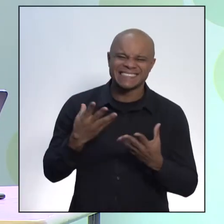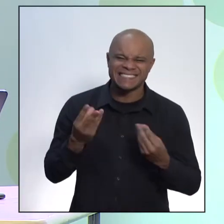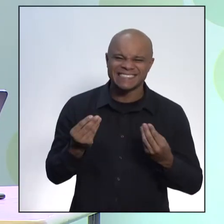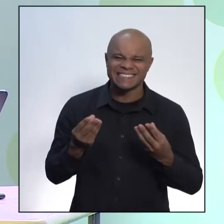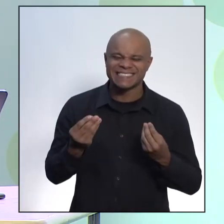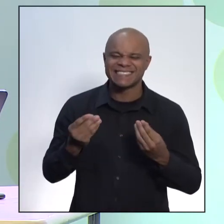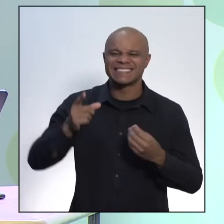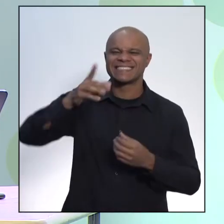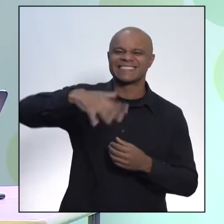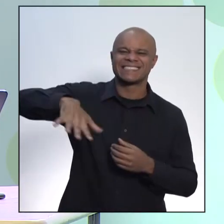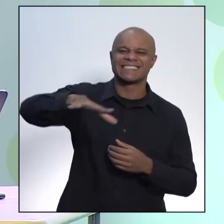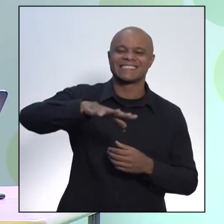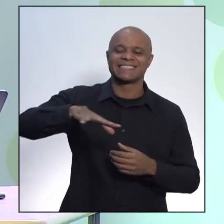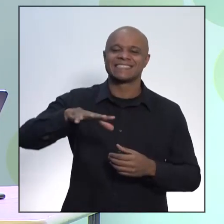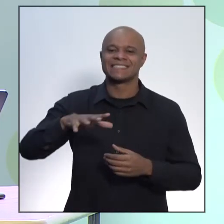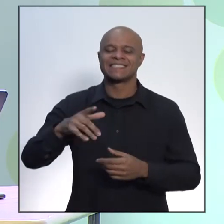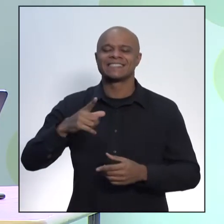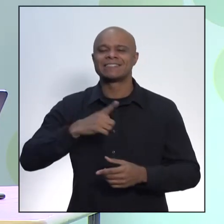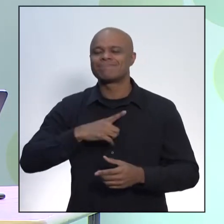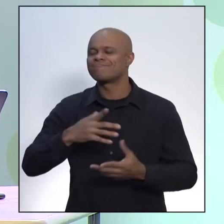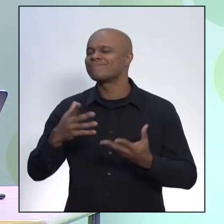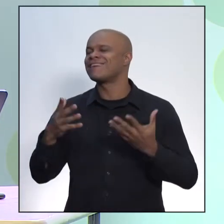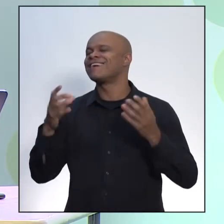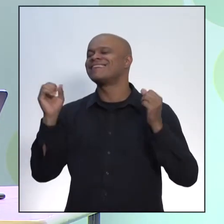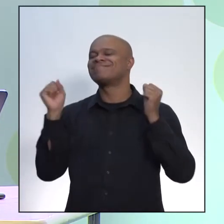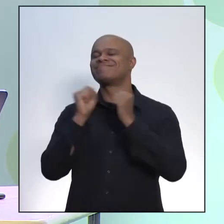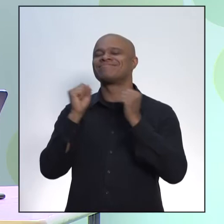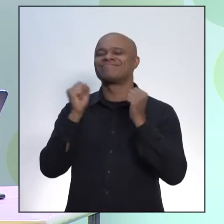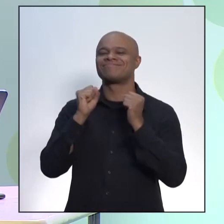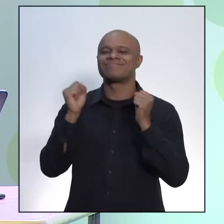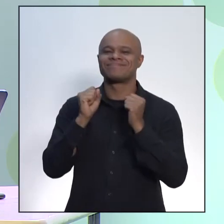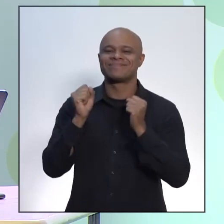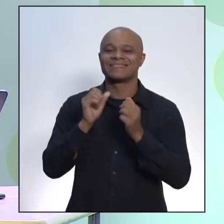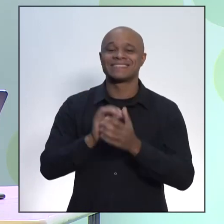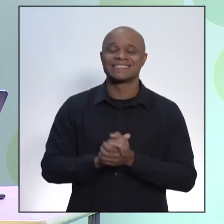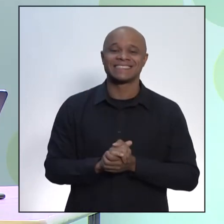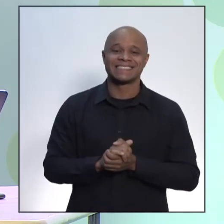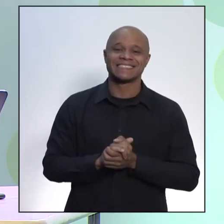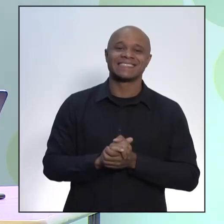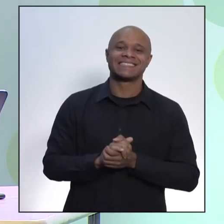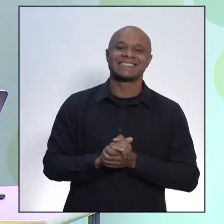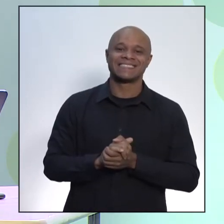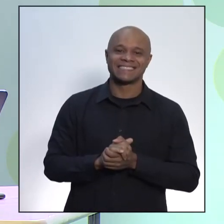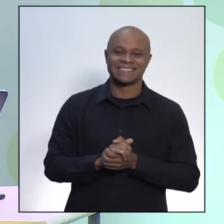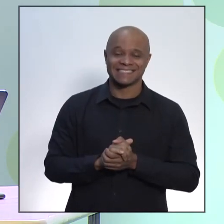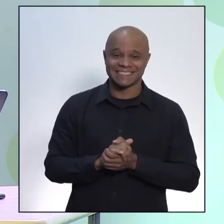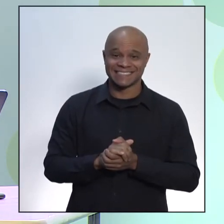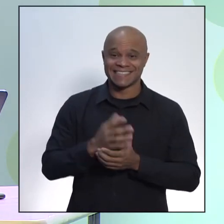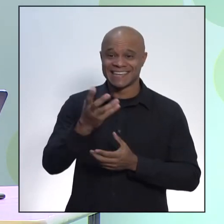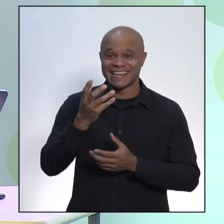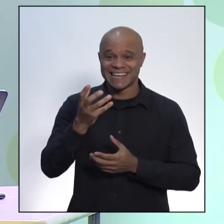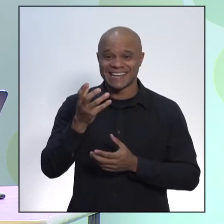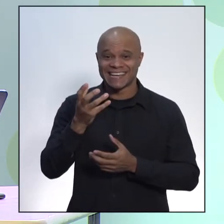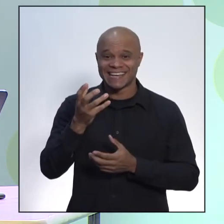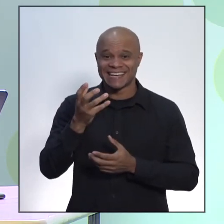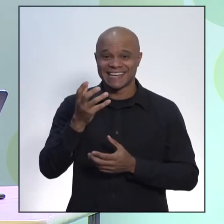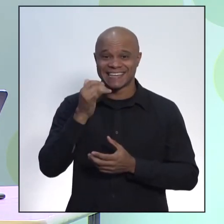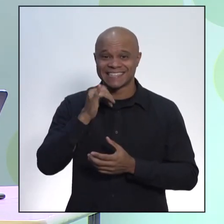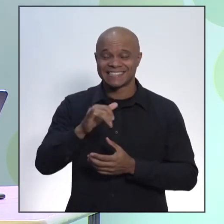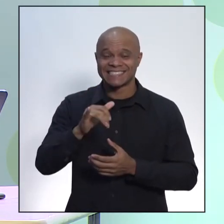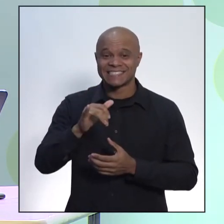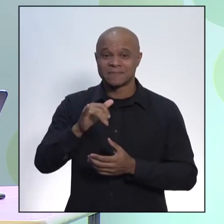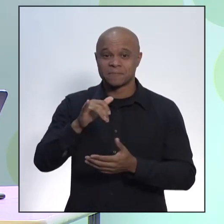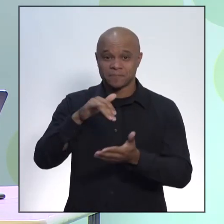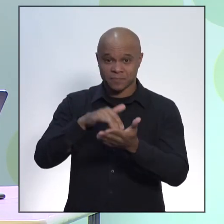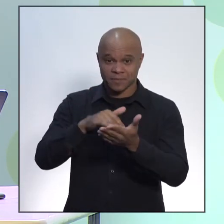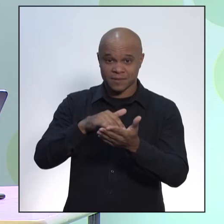nesse espaço aqui. Eu tenho muita admiração pela Adriana, que é uma referência para a gente. Já estou encerrando. Só quero dizer a última frase,